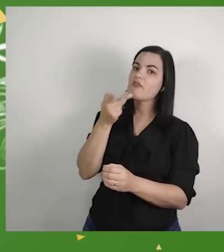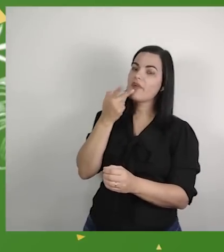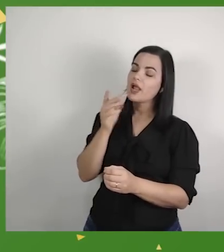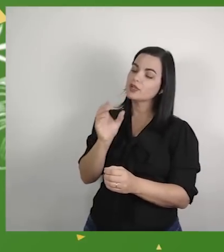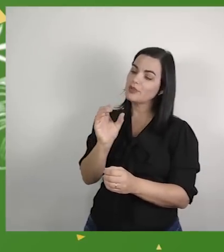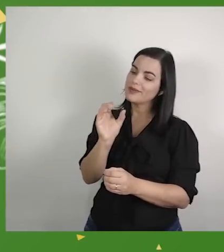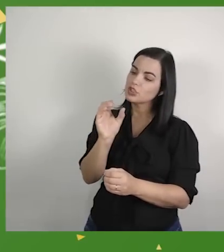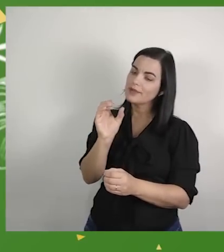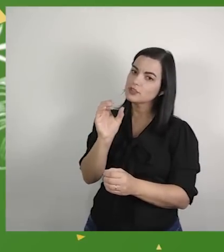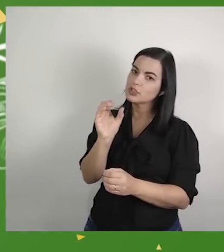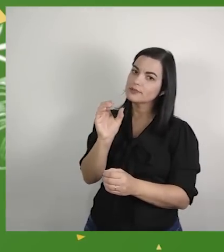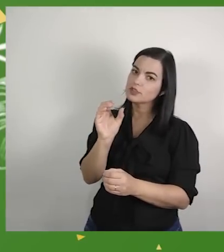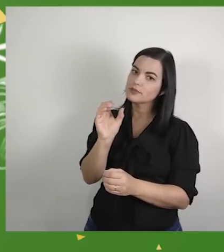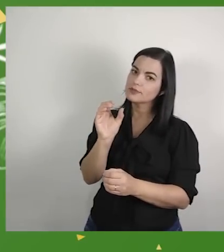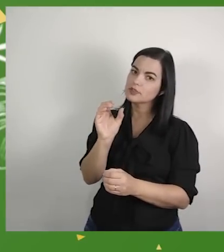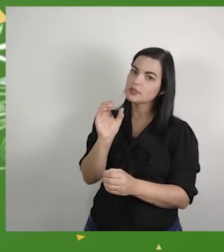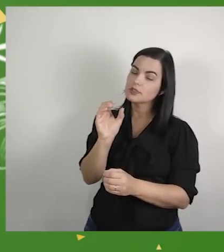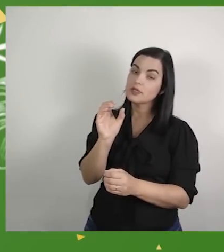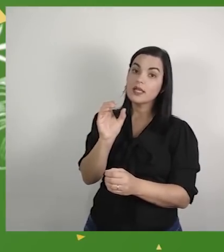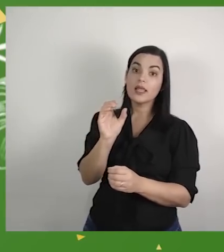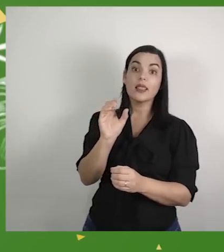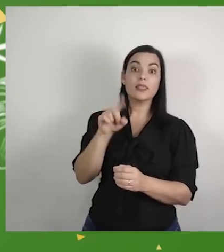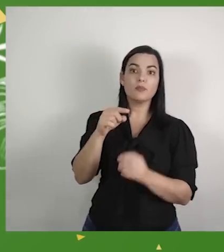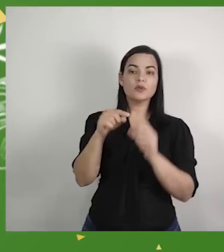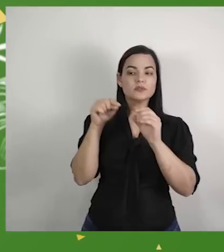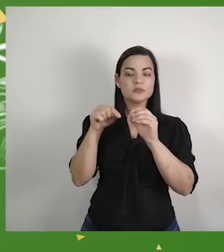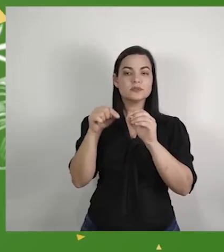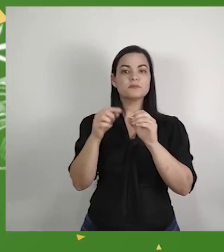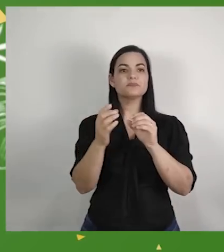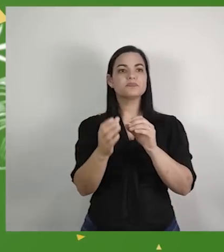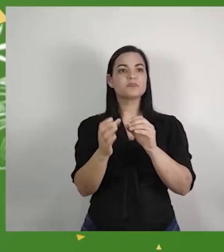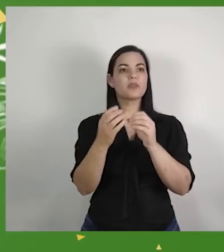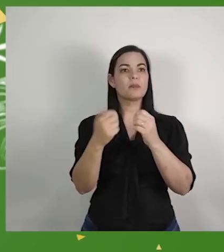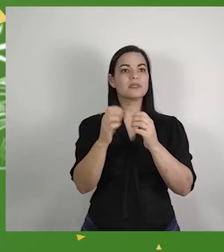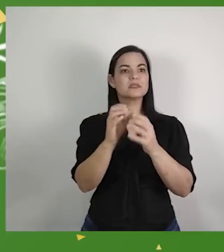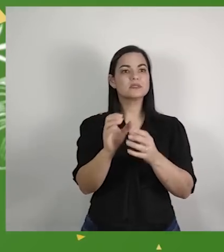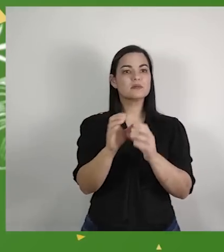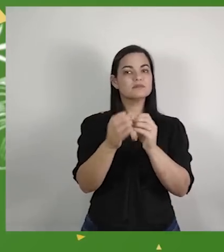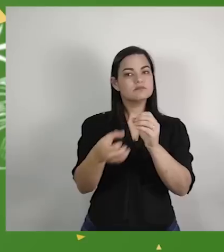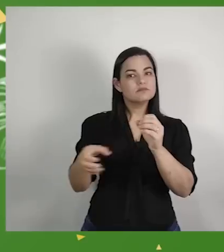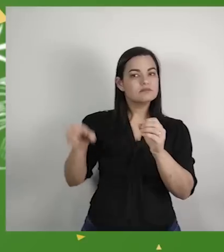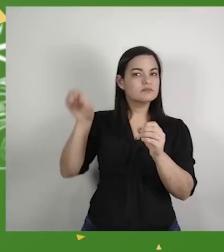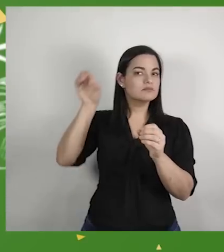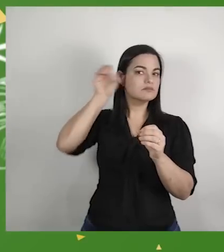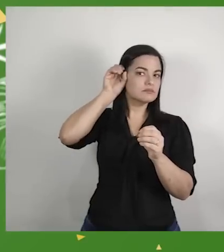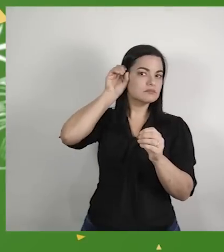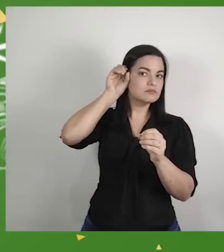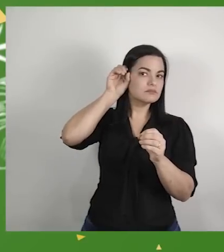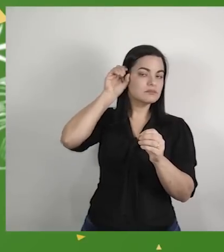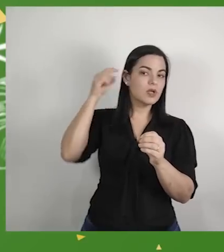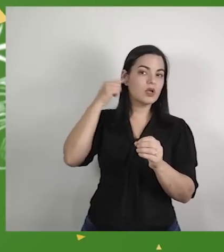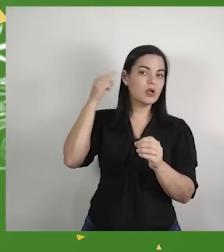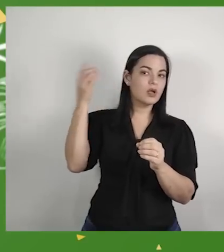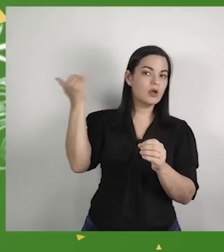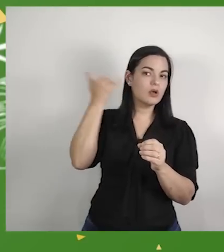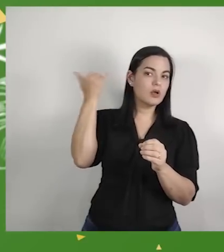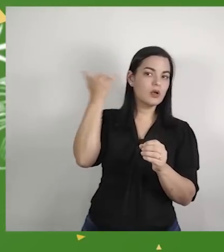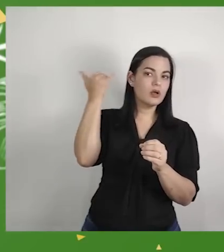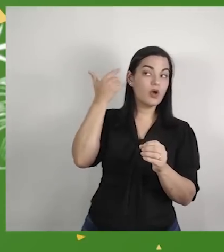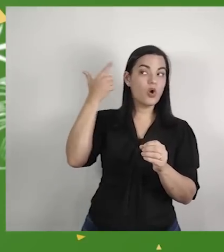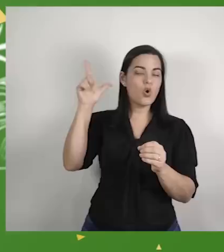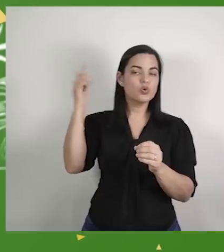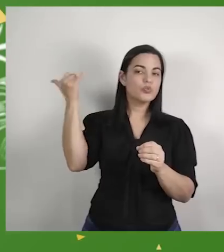essa mesma estrutura, você tinha que colocar no ouvido para escutar a mensagem. Então, era uma